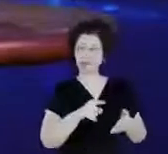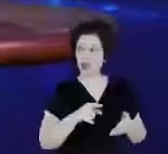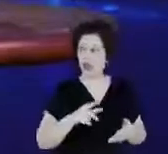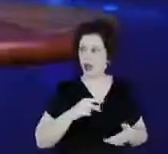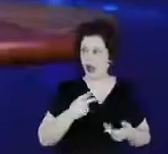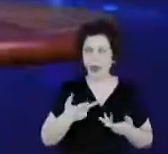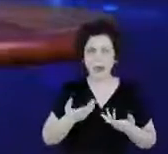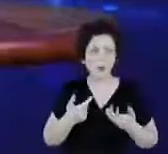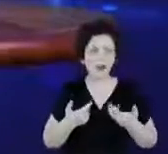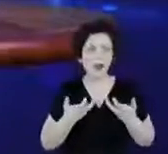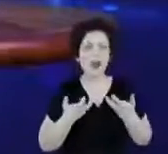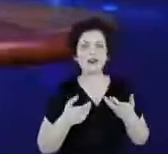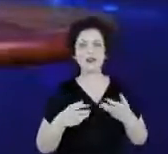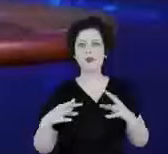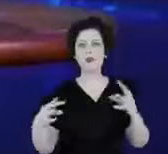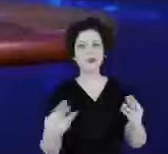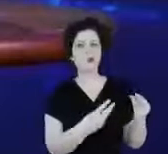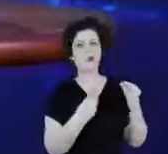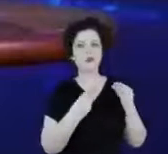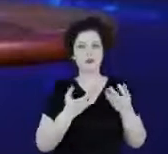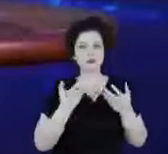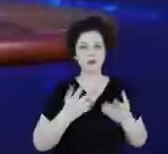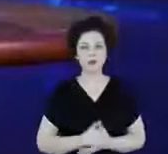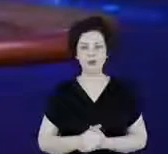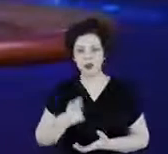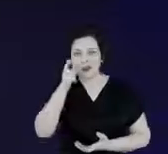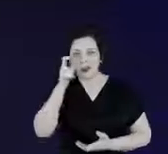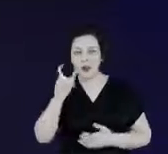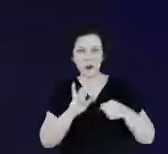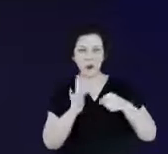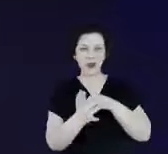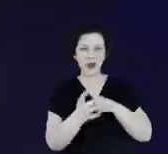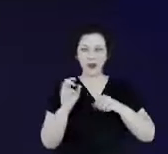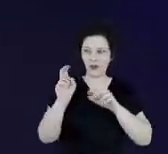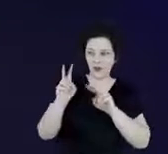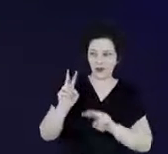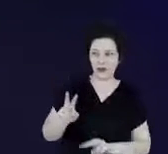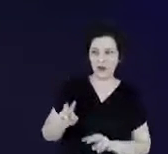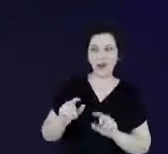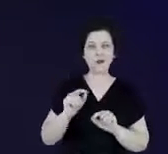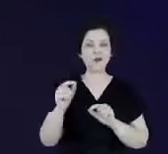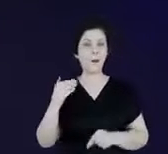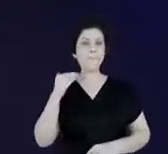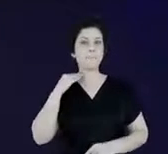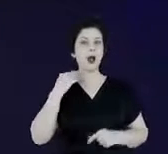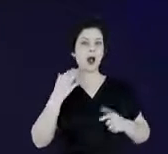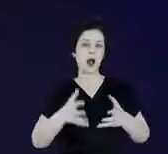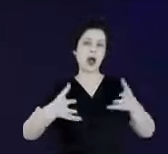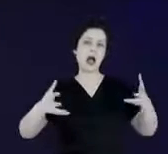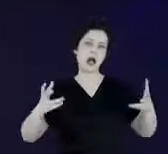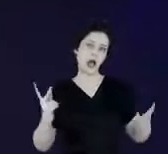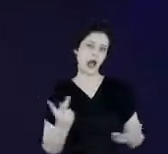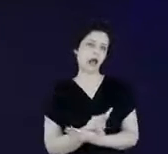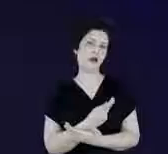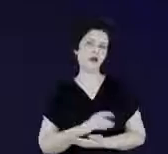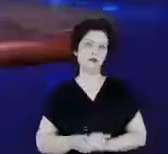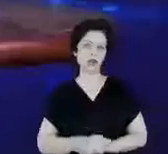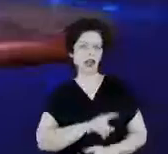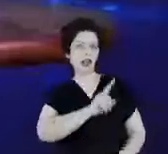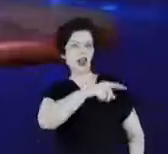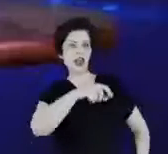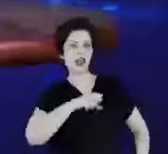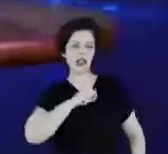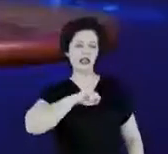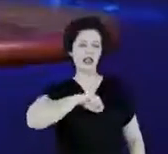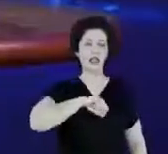conseguir confiar nos seus próximos produtos tem interessante com seu olhar nas mídias sociais e um grande banco erra os Olha aí é sacanagem